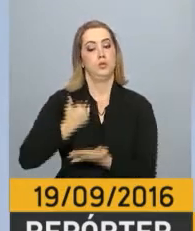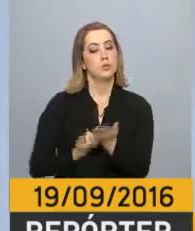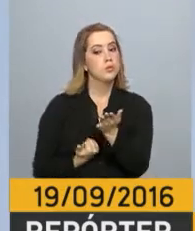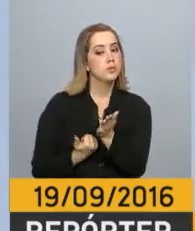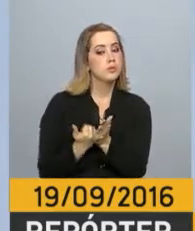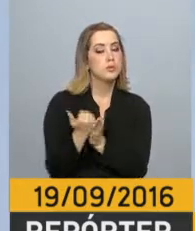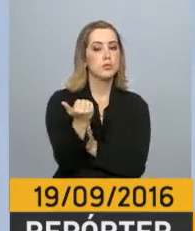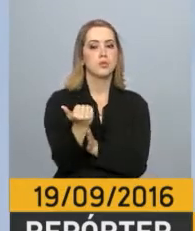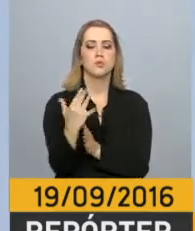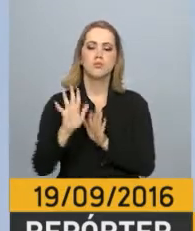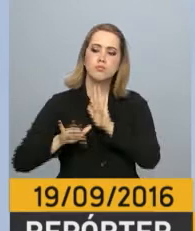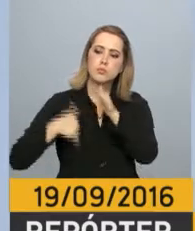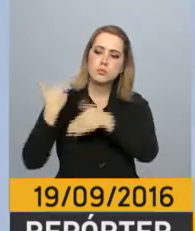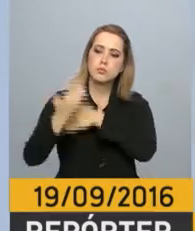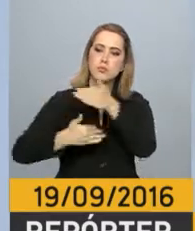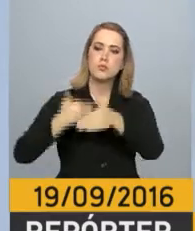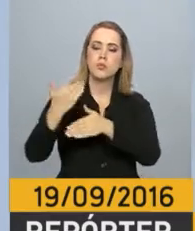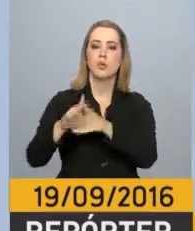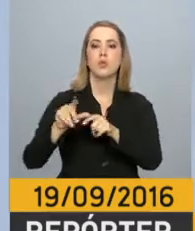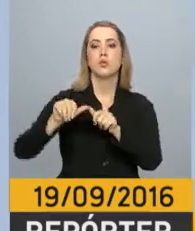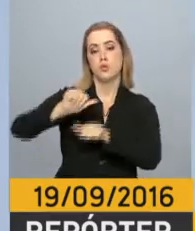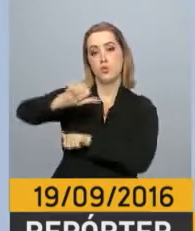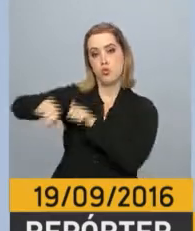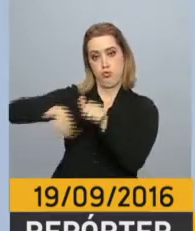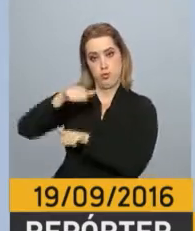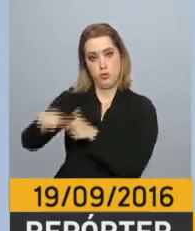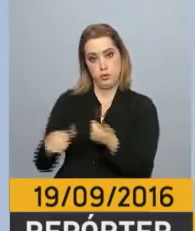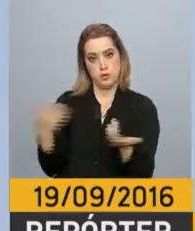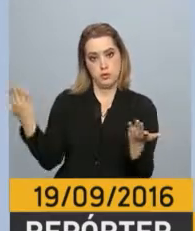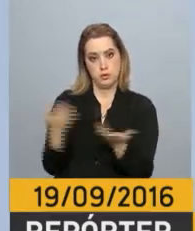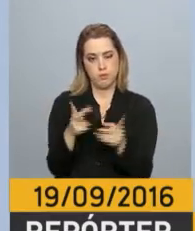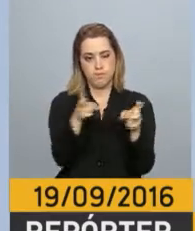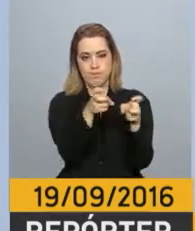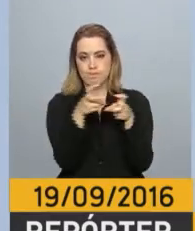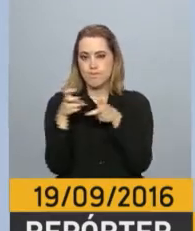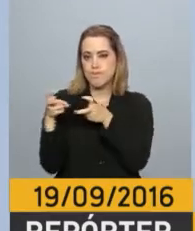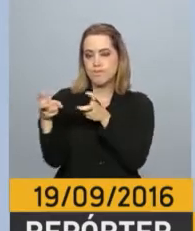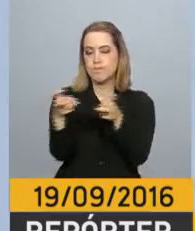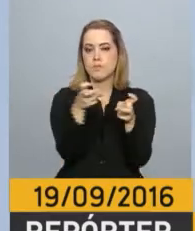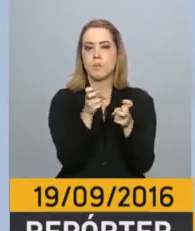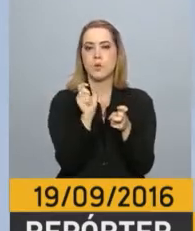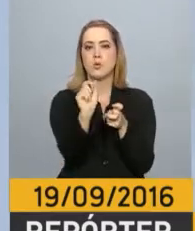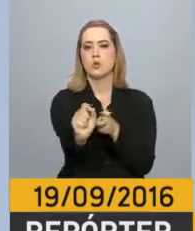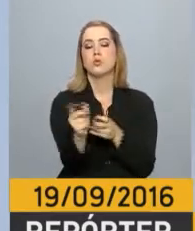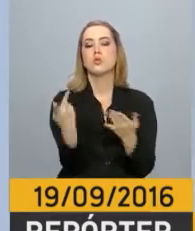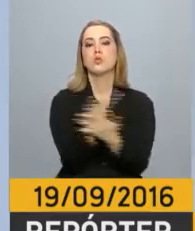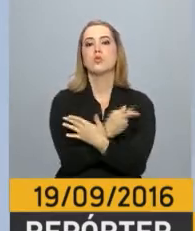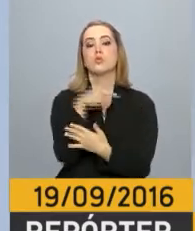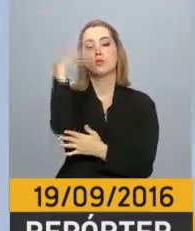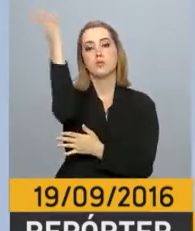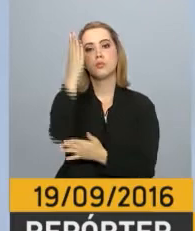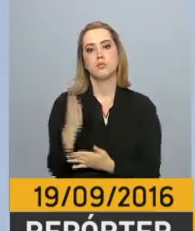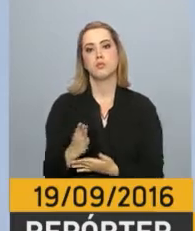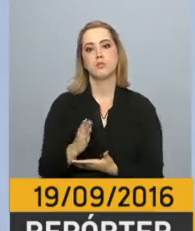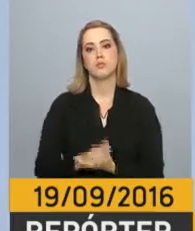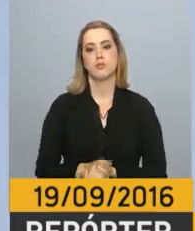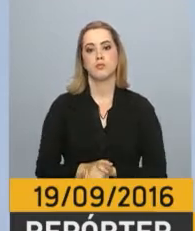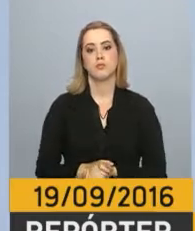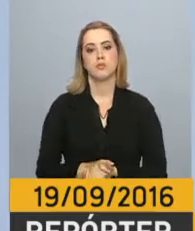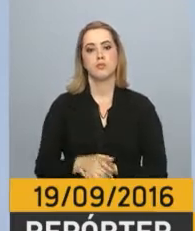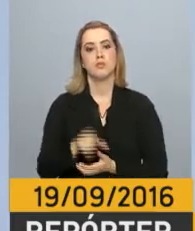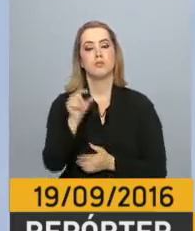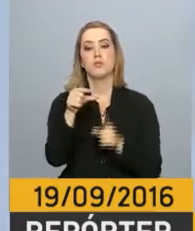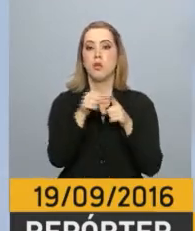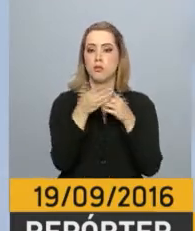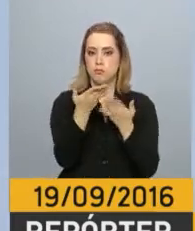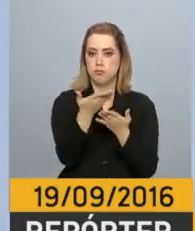iniciando um processo de mudança da percepção do que está ocorrendo no Brasil. A palavra é